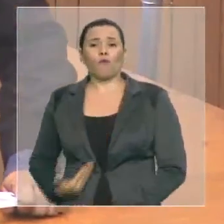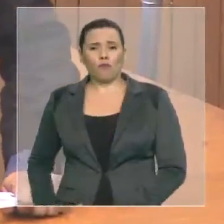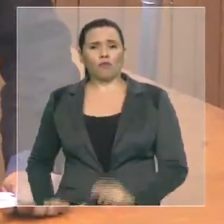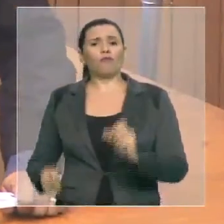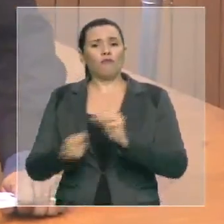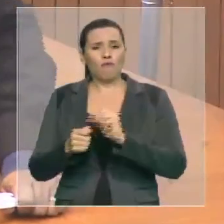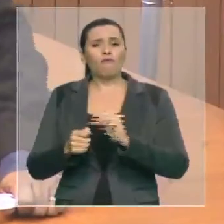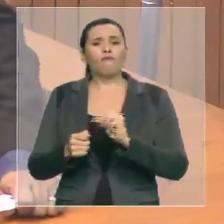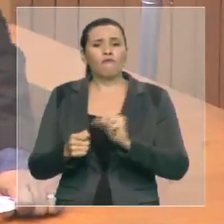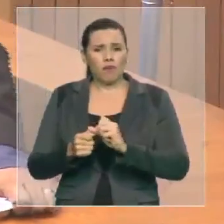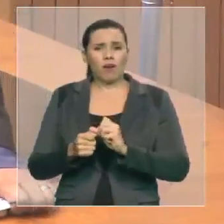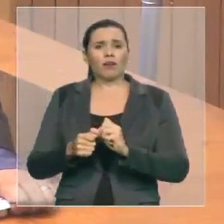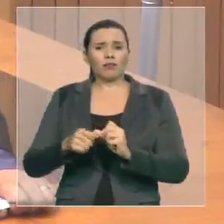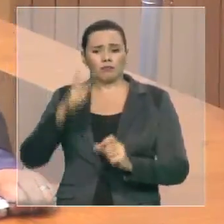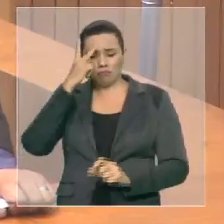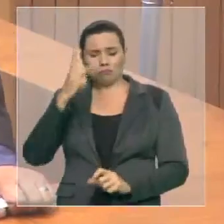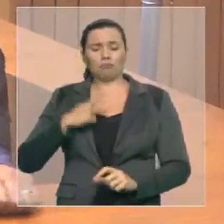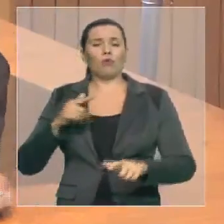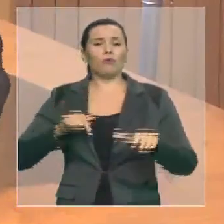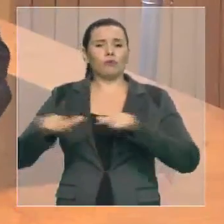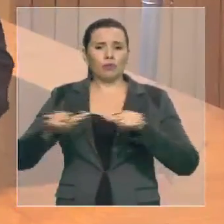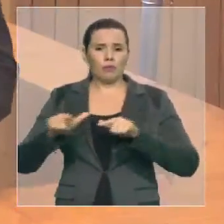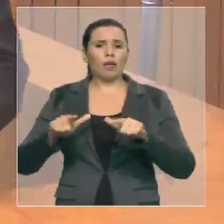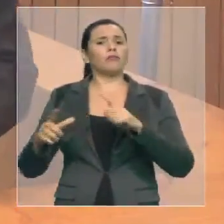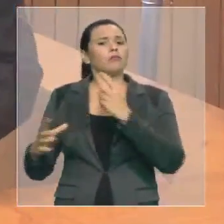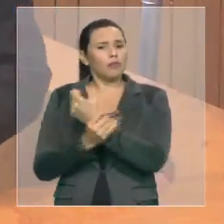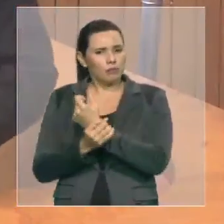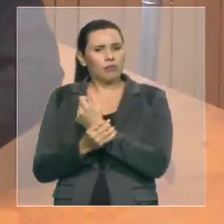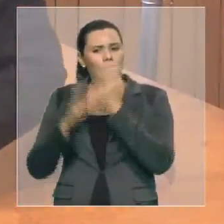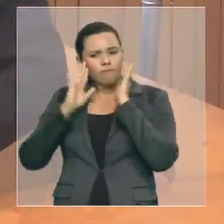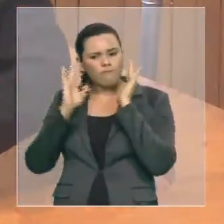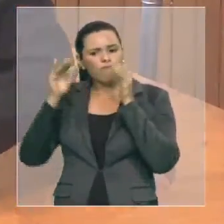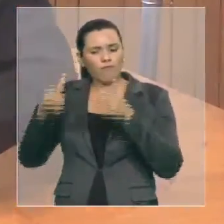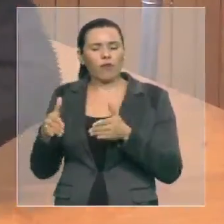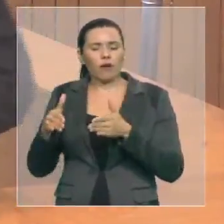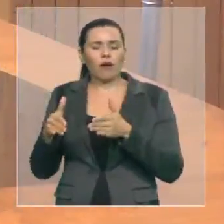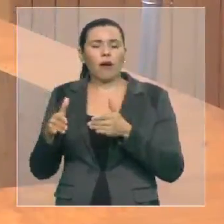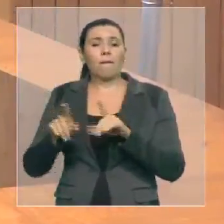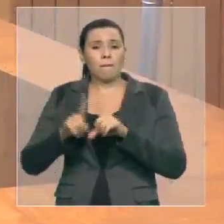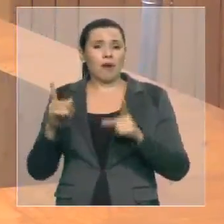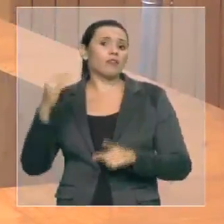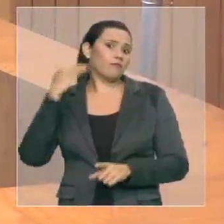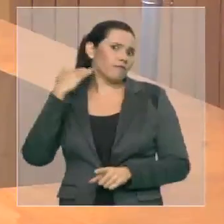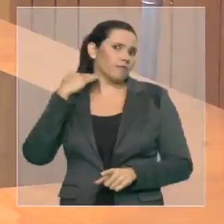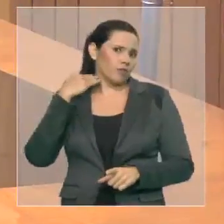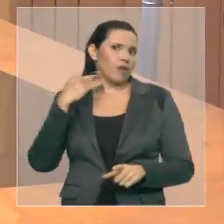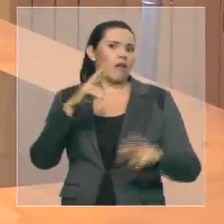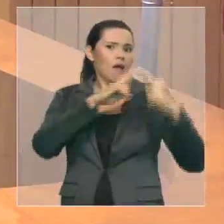sua parte, porque eles têm condições de fazer e estão se eximindo de sua responsabilidade. Obrigado.